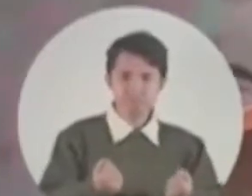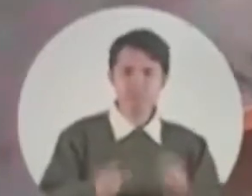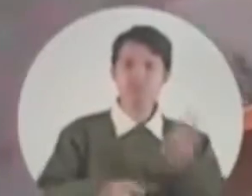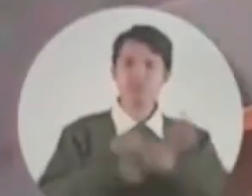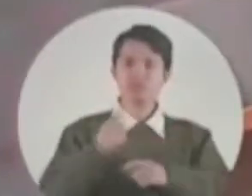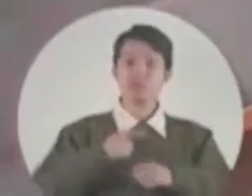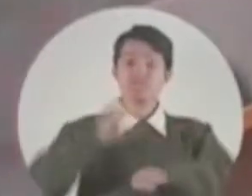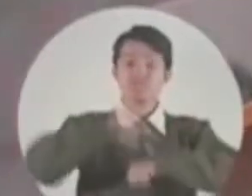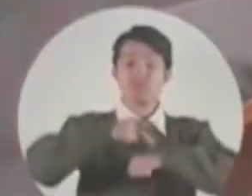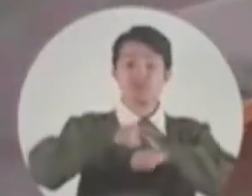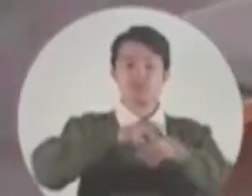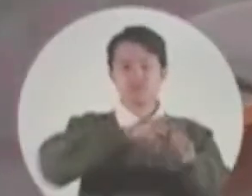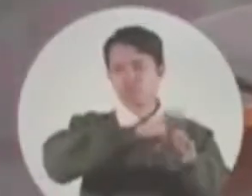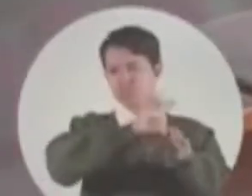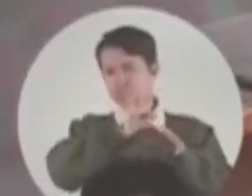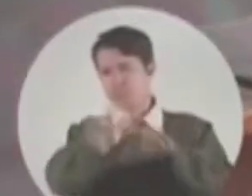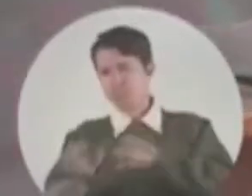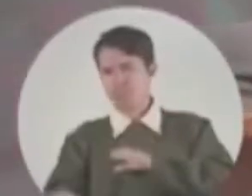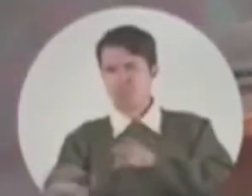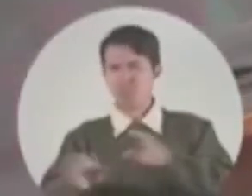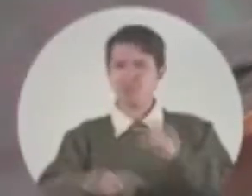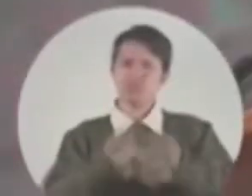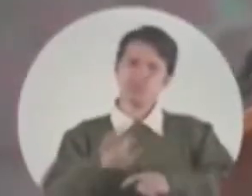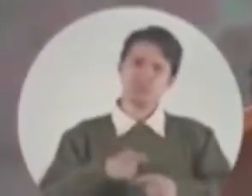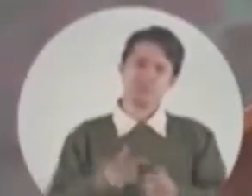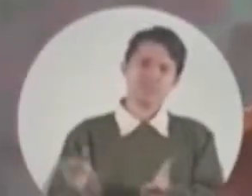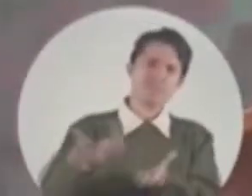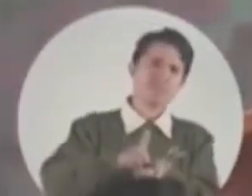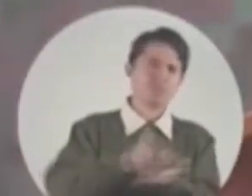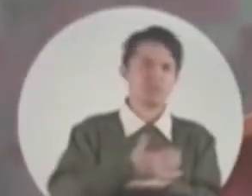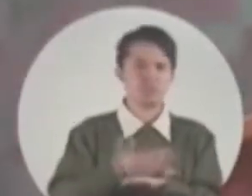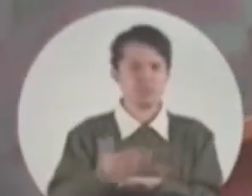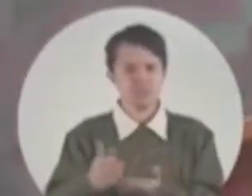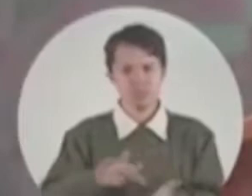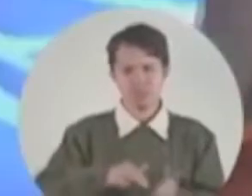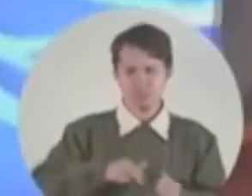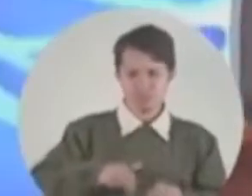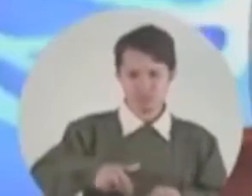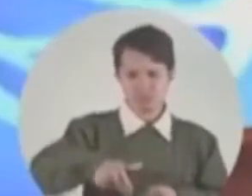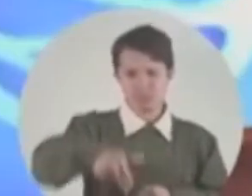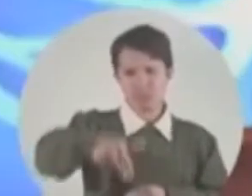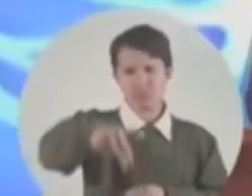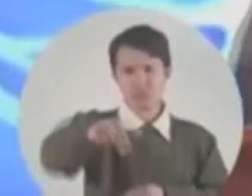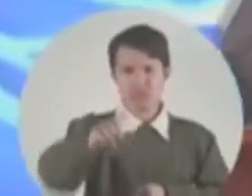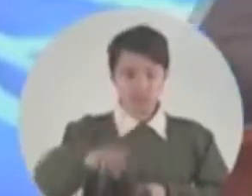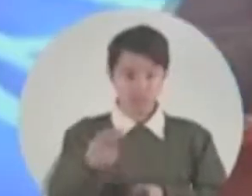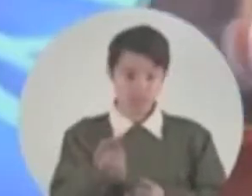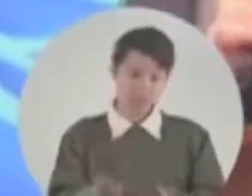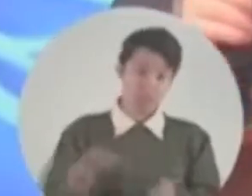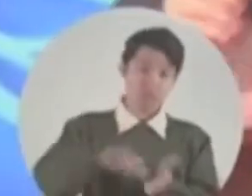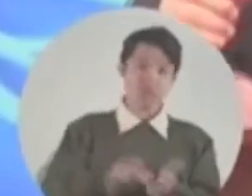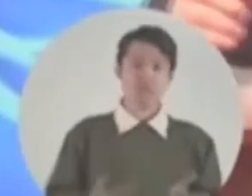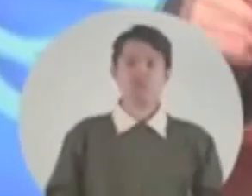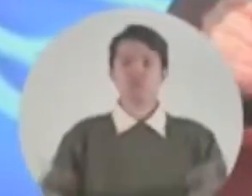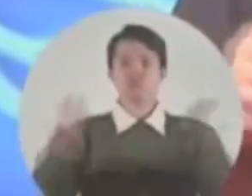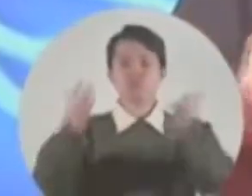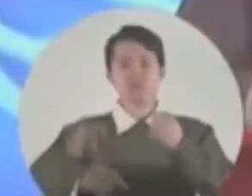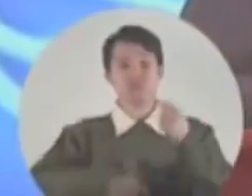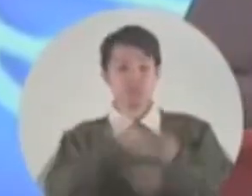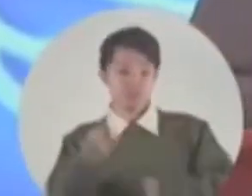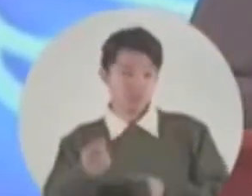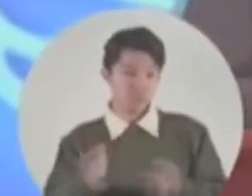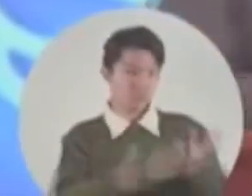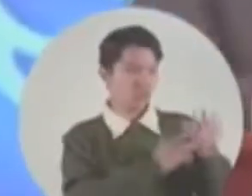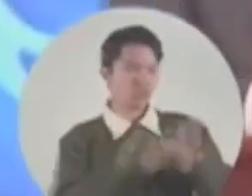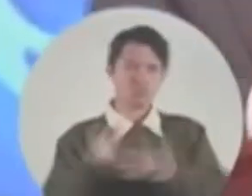Tiram a pedra e Lázaro sai andando, ressuscitado. Depois desse evento, Jesus não havia mais voltado